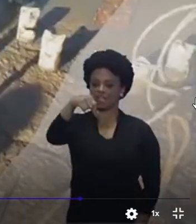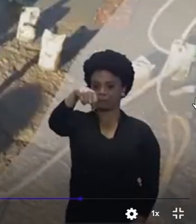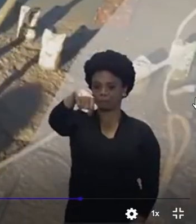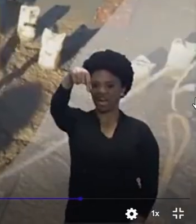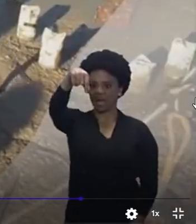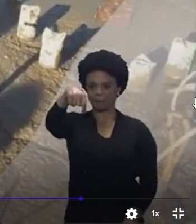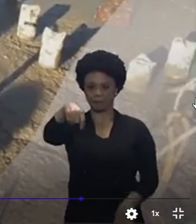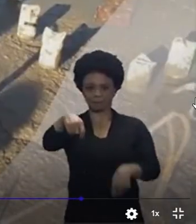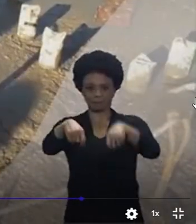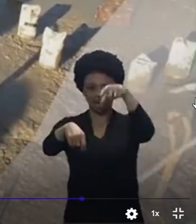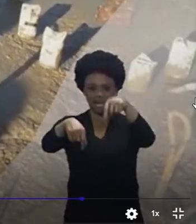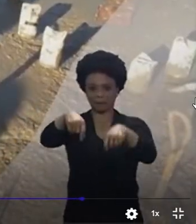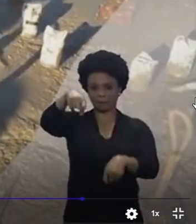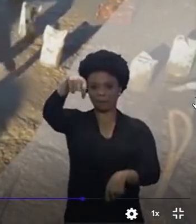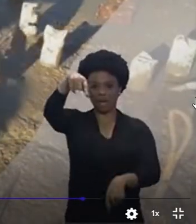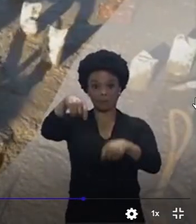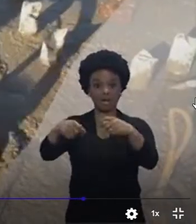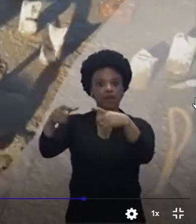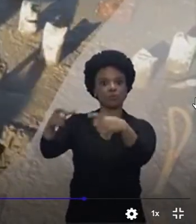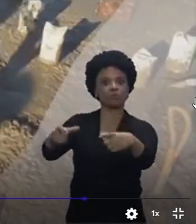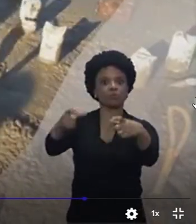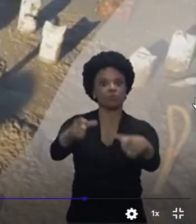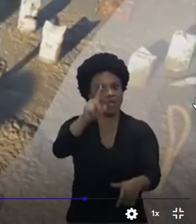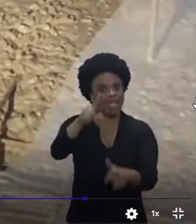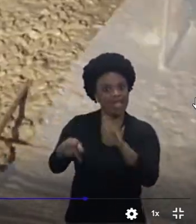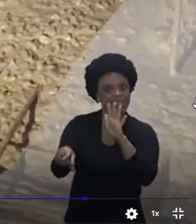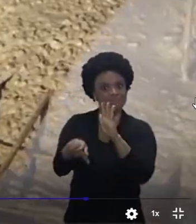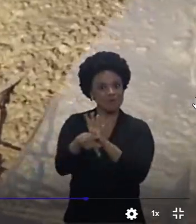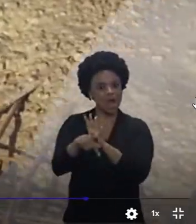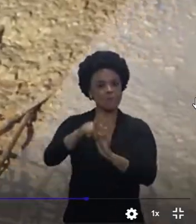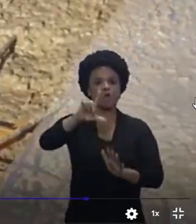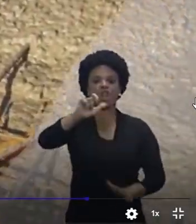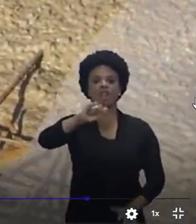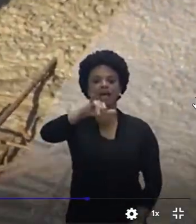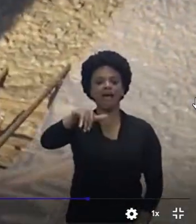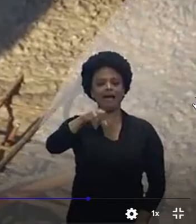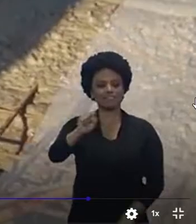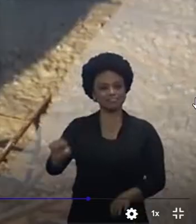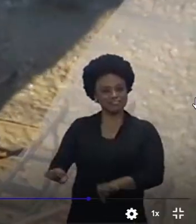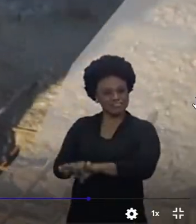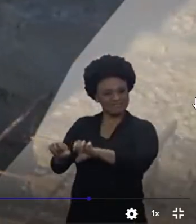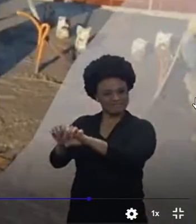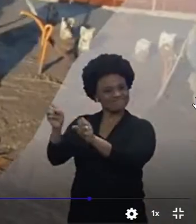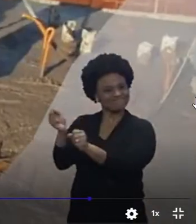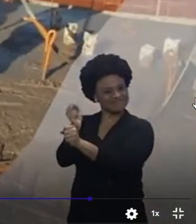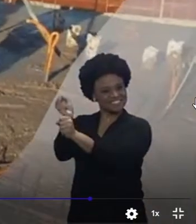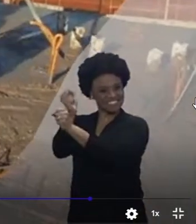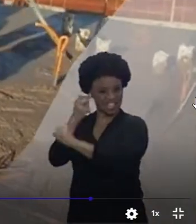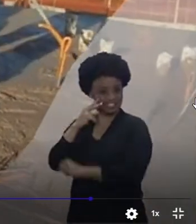local. É assim que cada laje estrutural é construída. Viu como se faz?